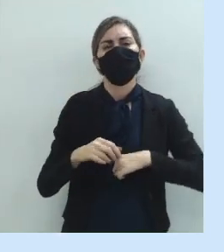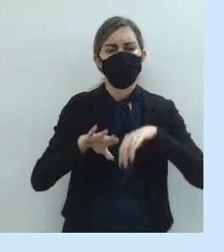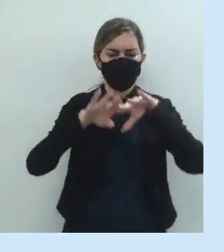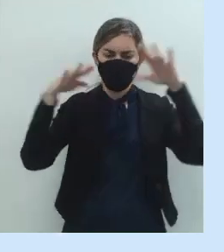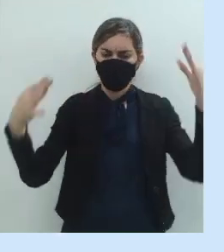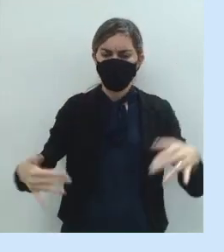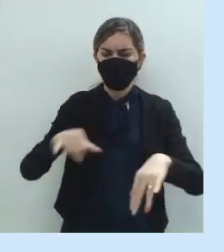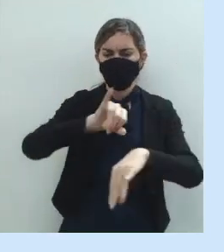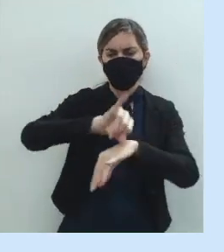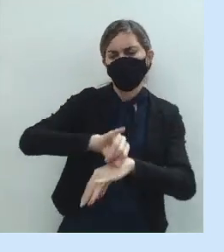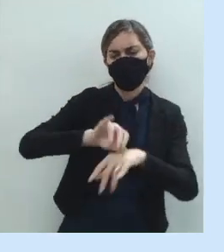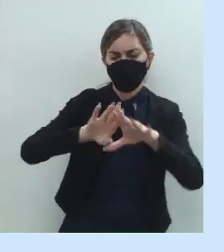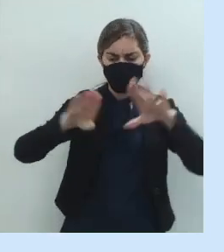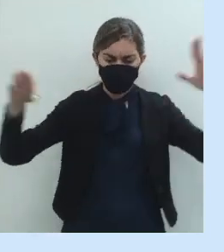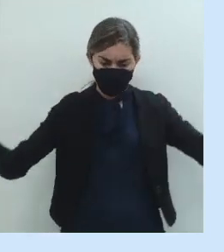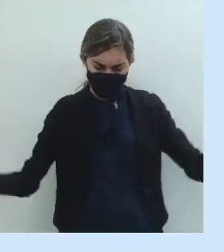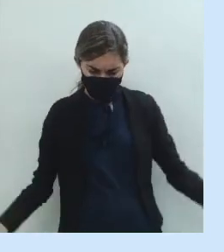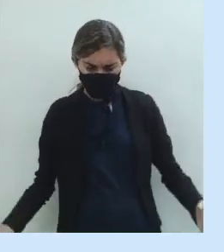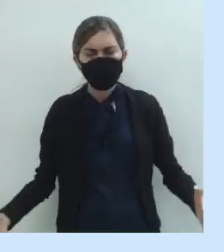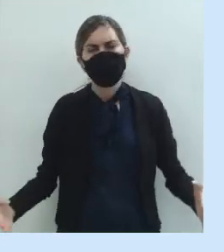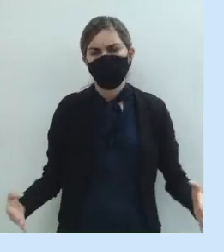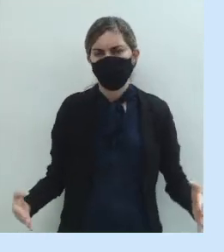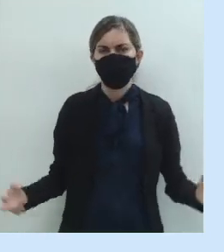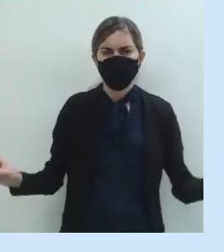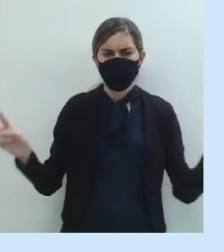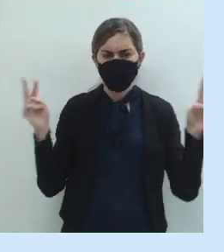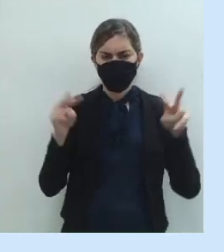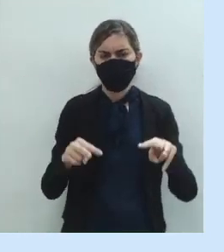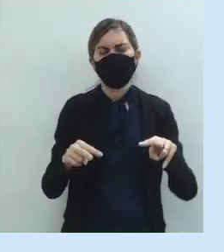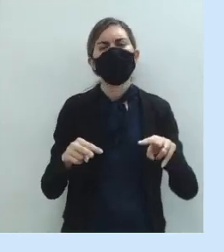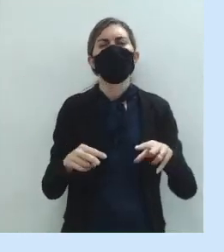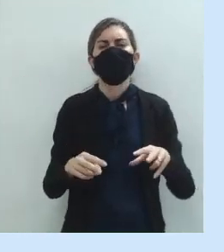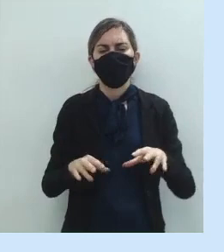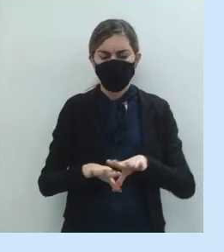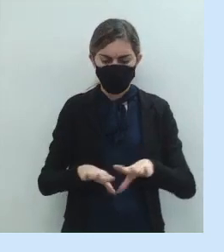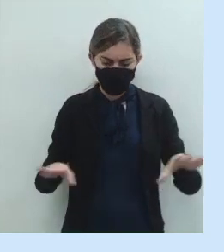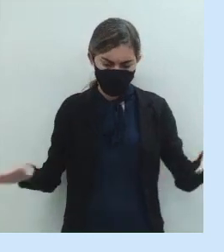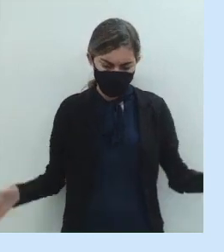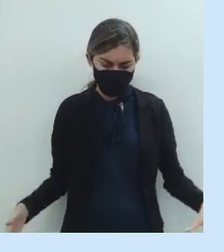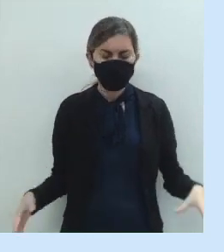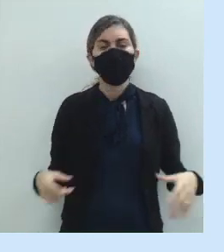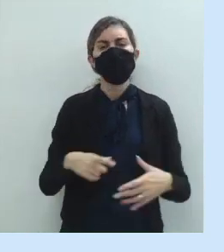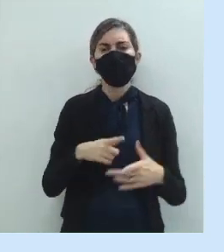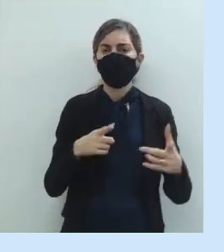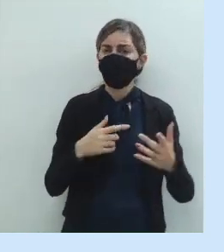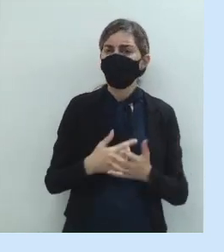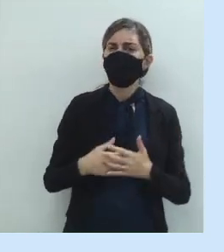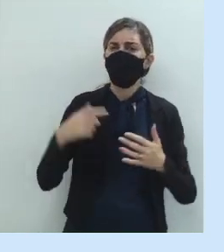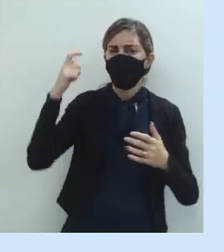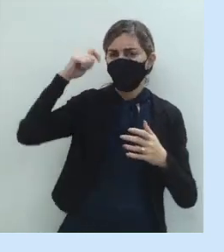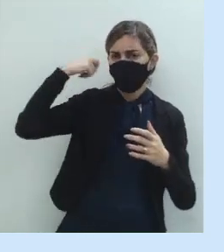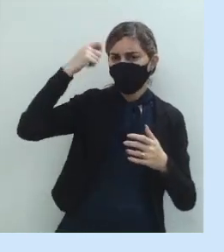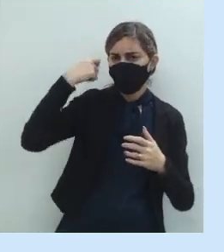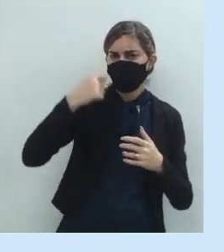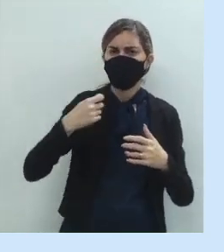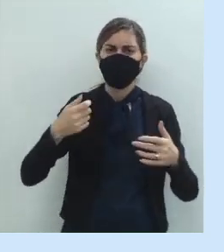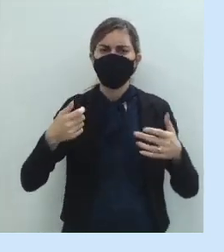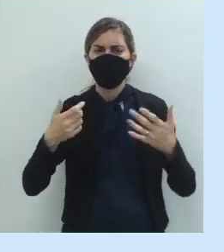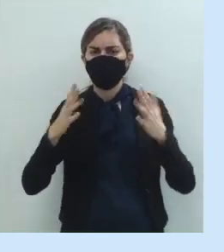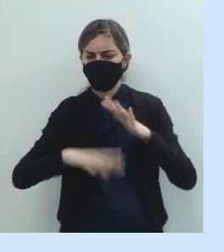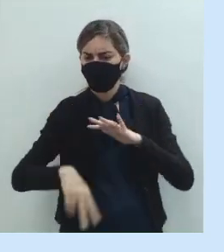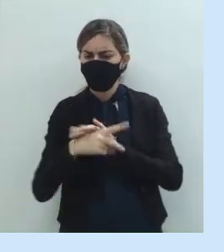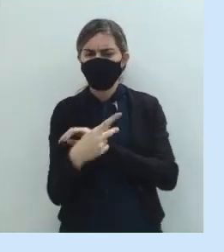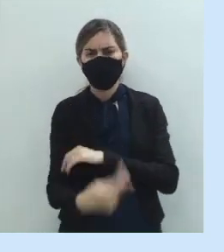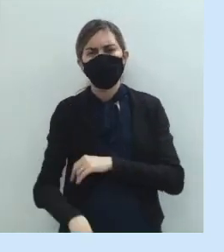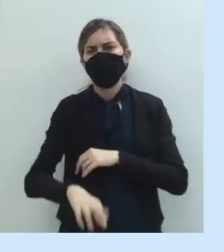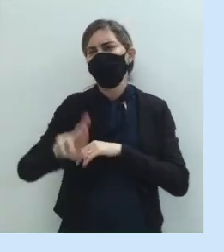palquinho, uma área, né, que era vista como um palco no chão, e artistas da cena pernambucana,